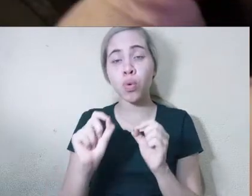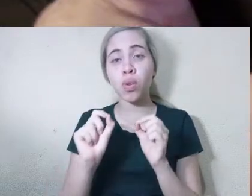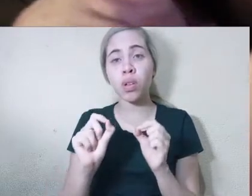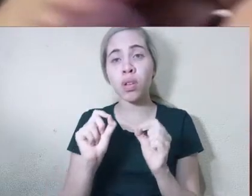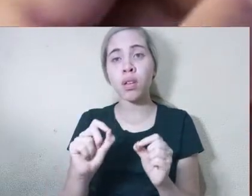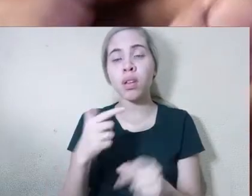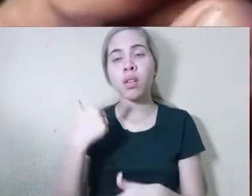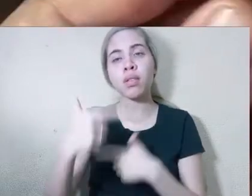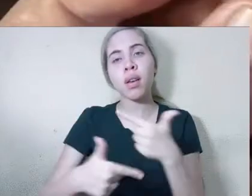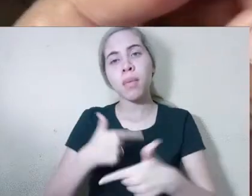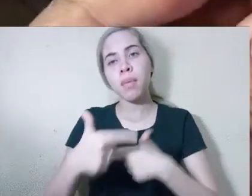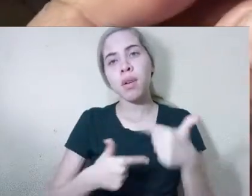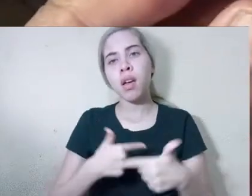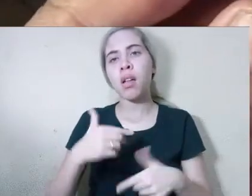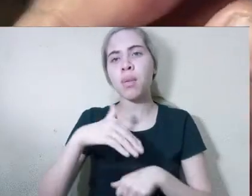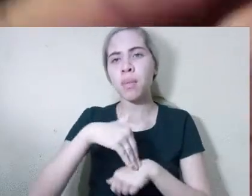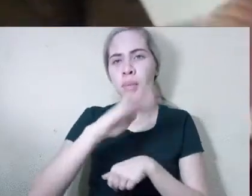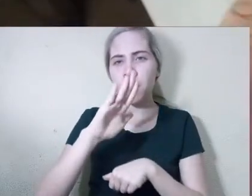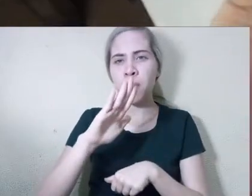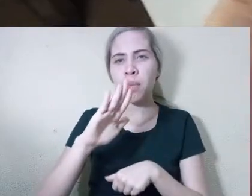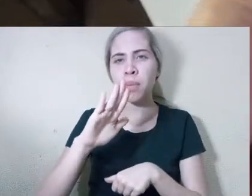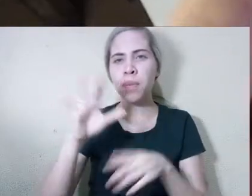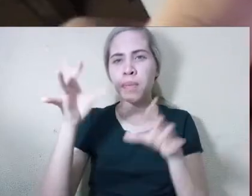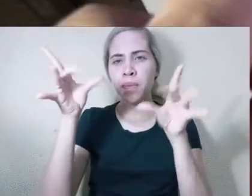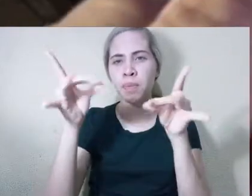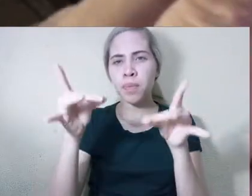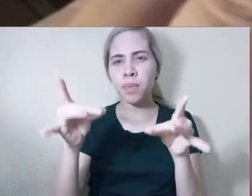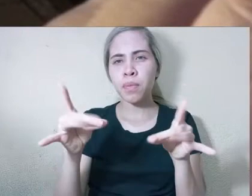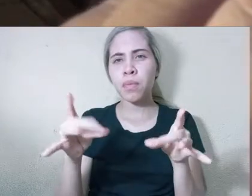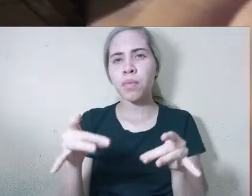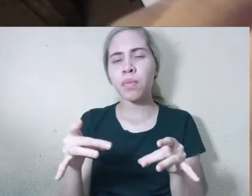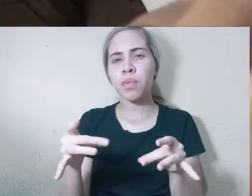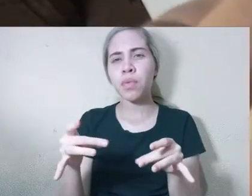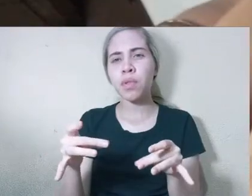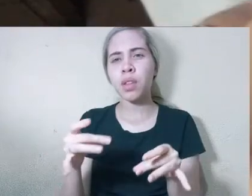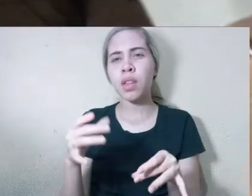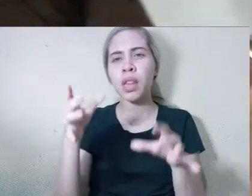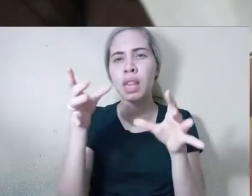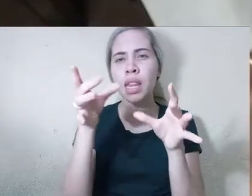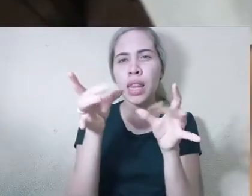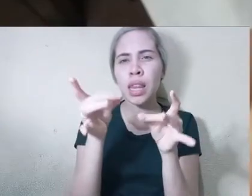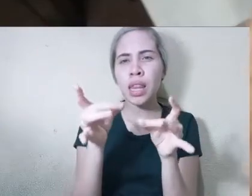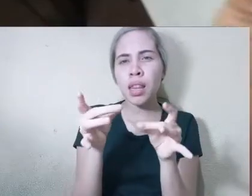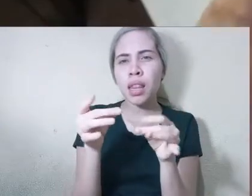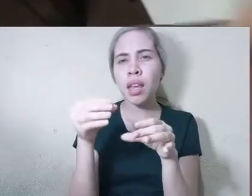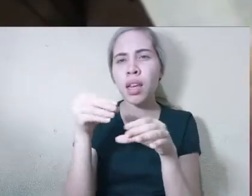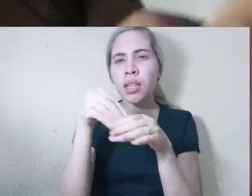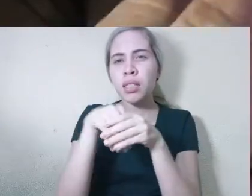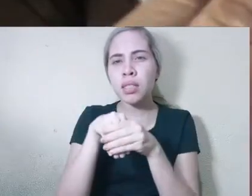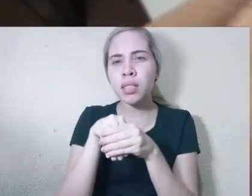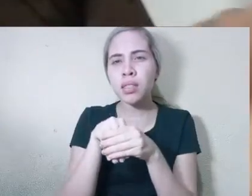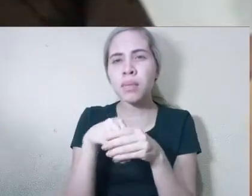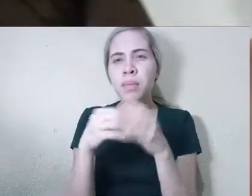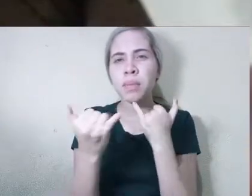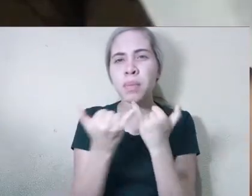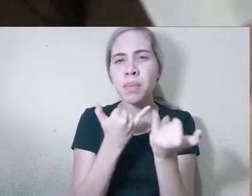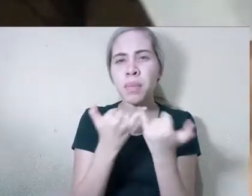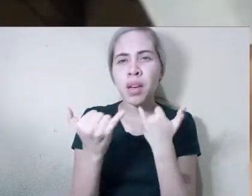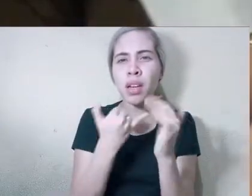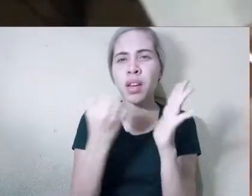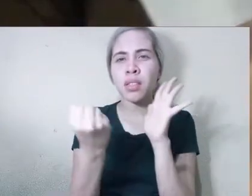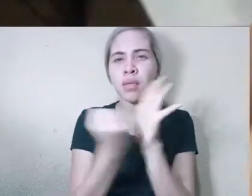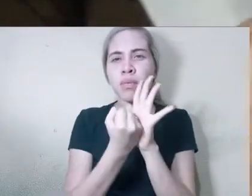Ó, mais um trabalho zigrinado. Com esses. Esse detalhe aqui interno. Parece